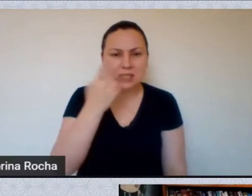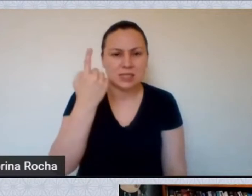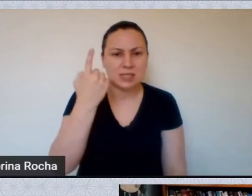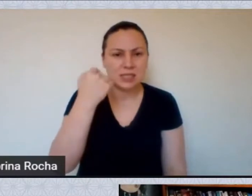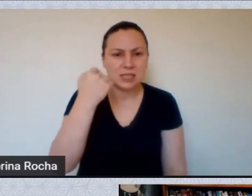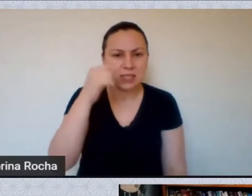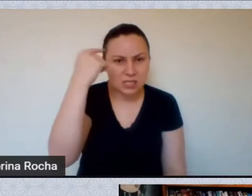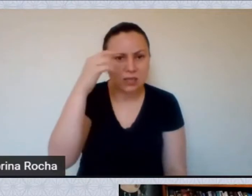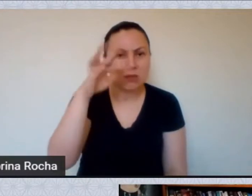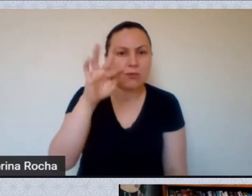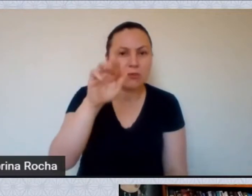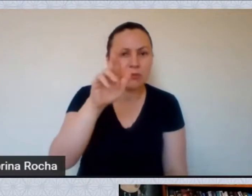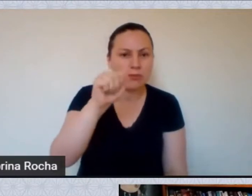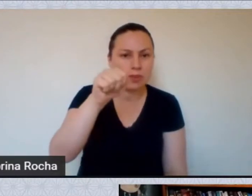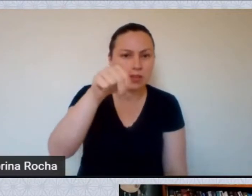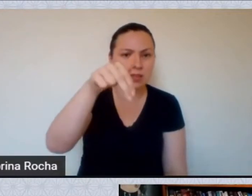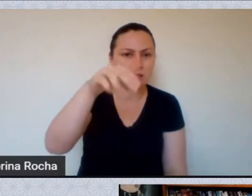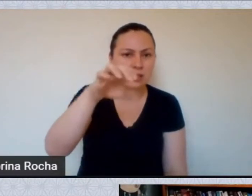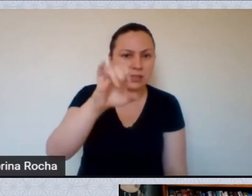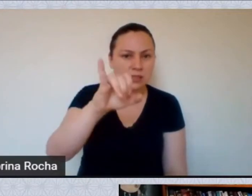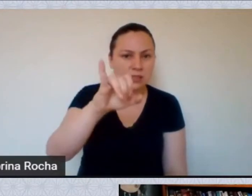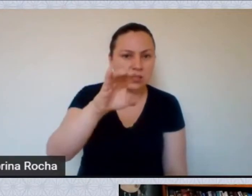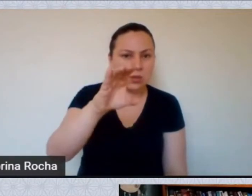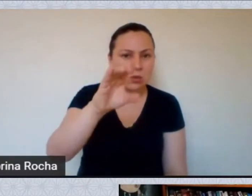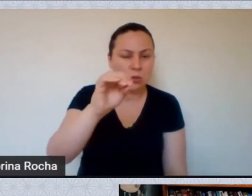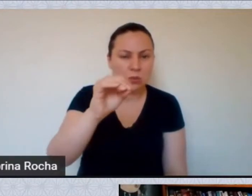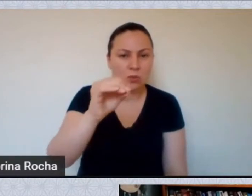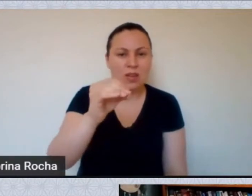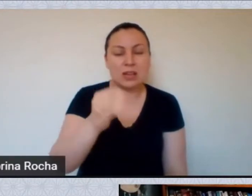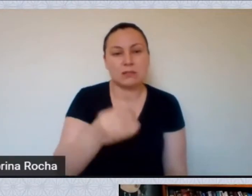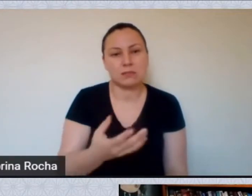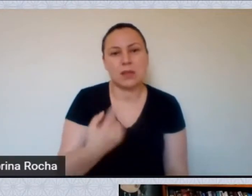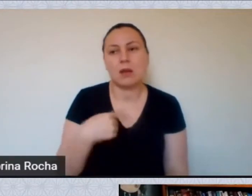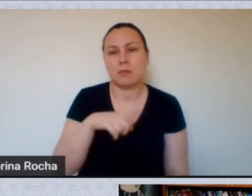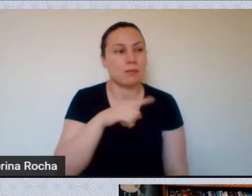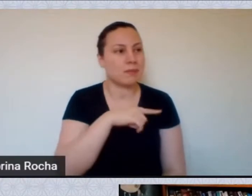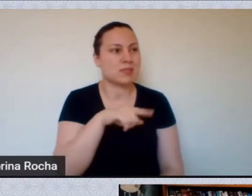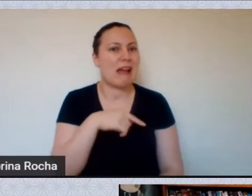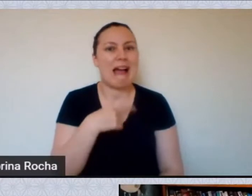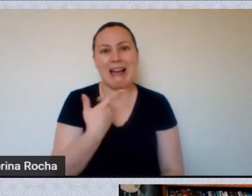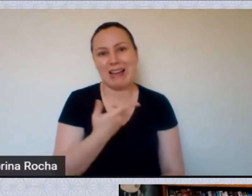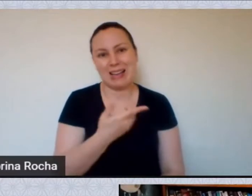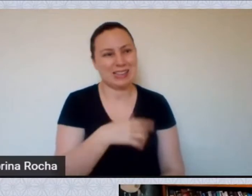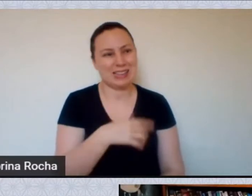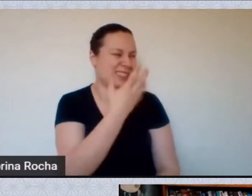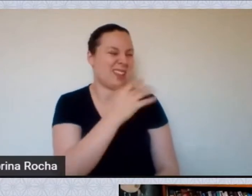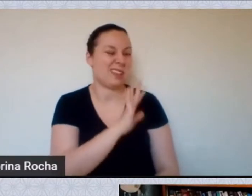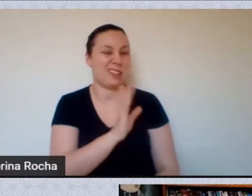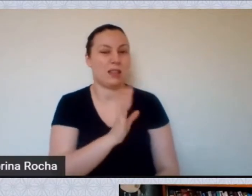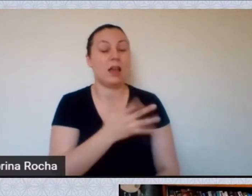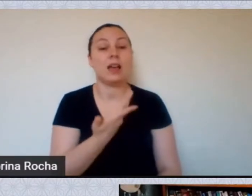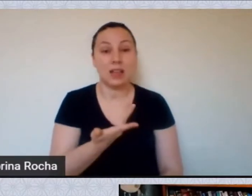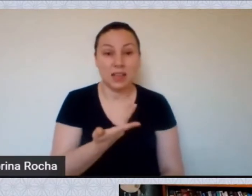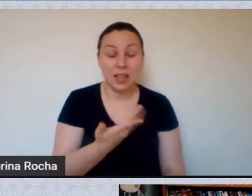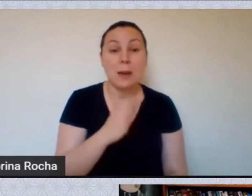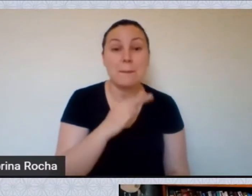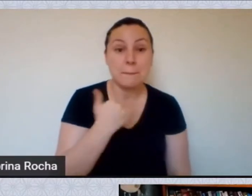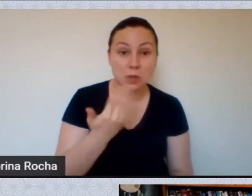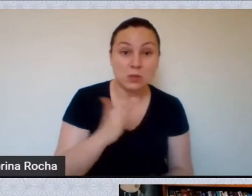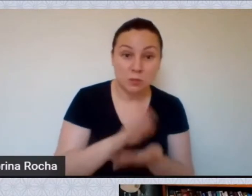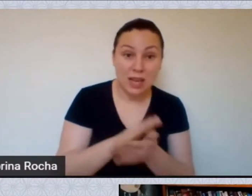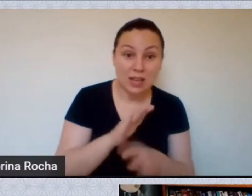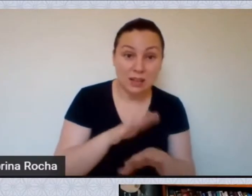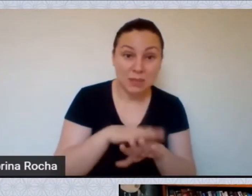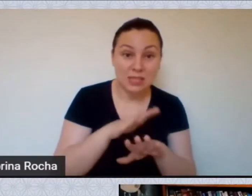a sério, e houve um número de mortes muito maior do que em Los Angeles, ou vice-versa. É uma das duas cidades em